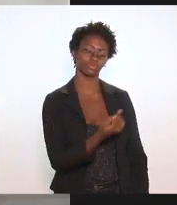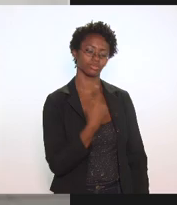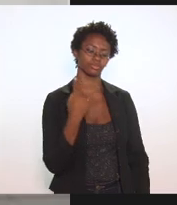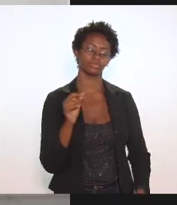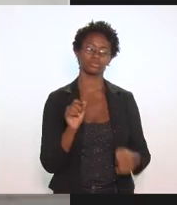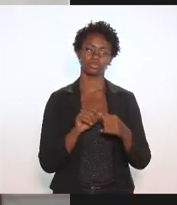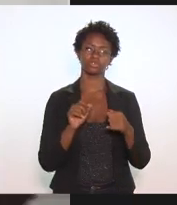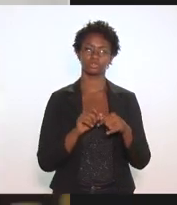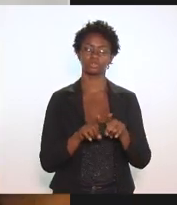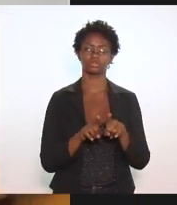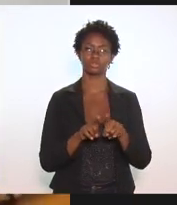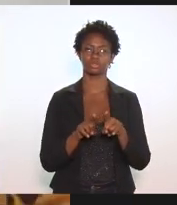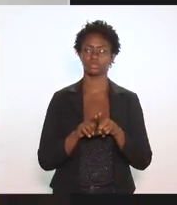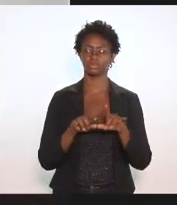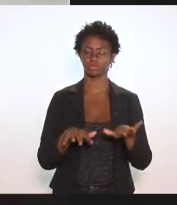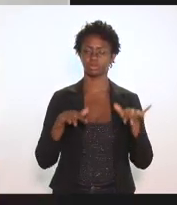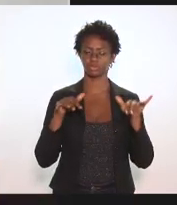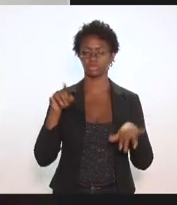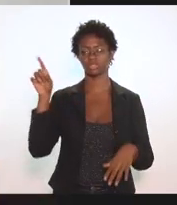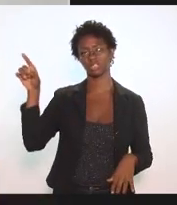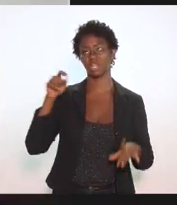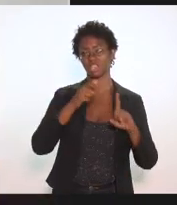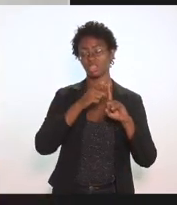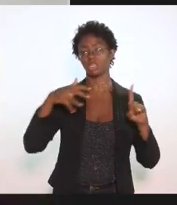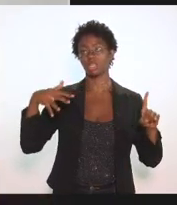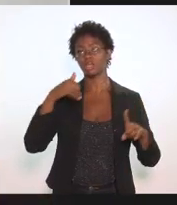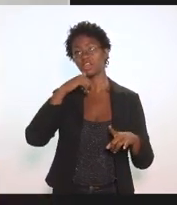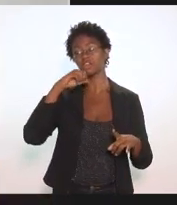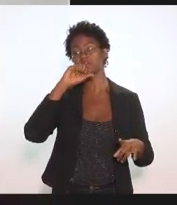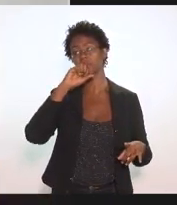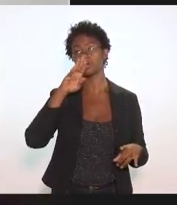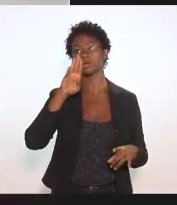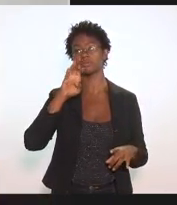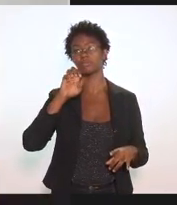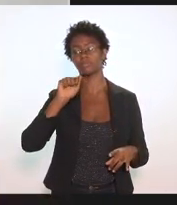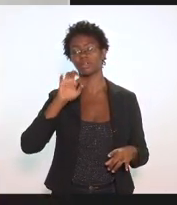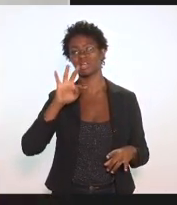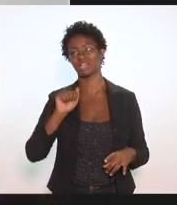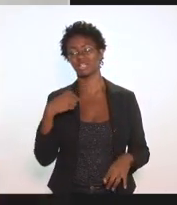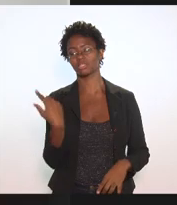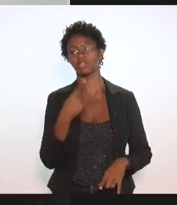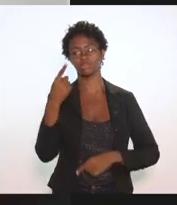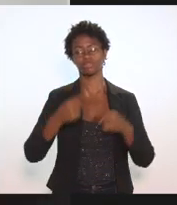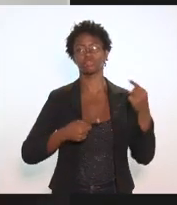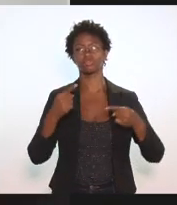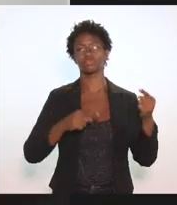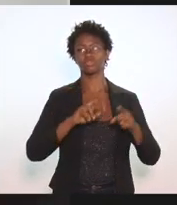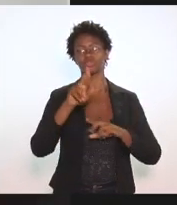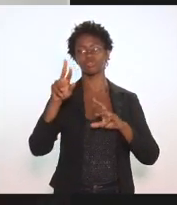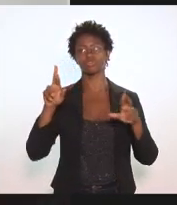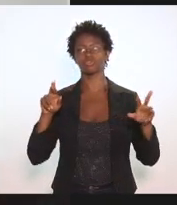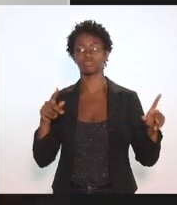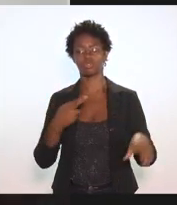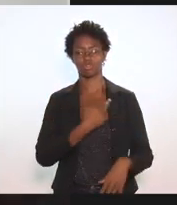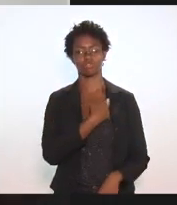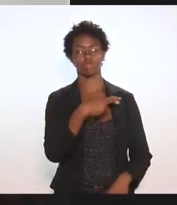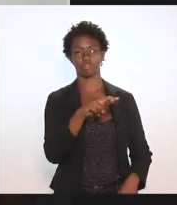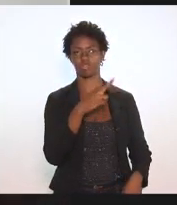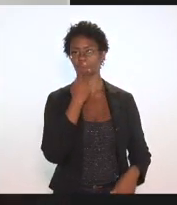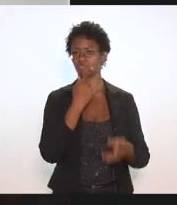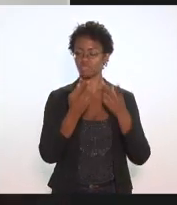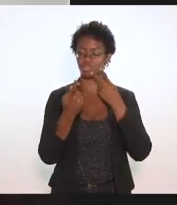audiência pública no terreiro de Mambiara, onde a gente discutiu com diferentes religiões